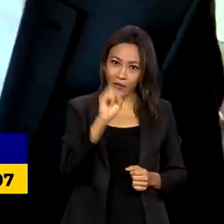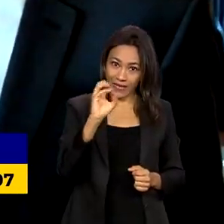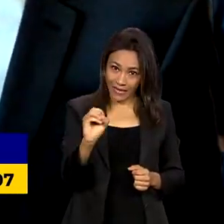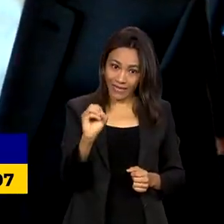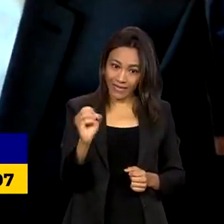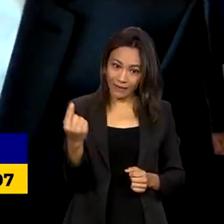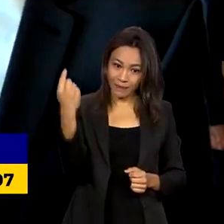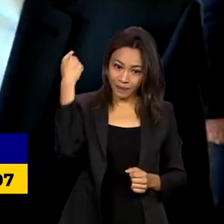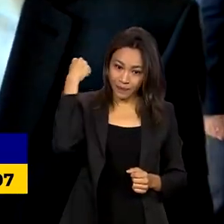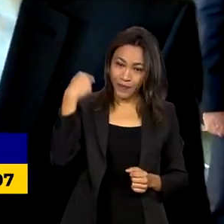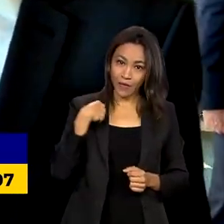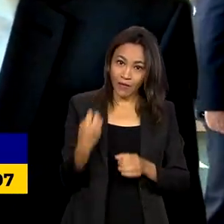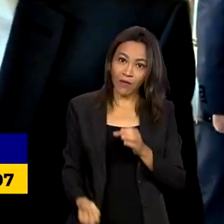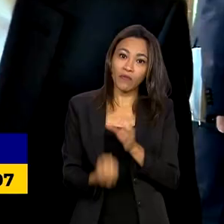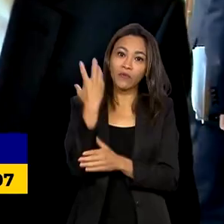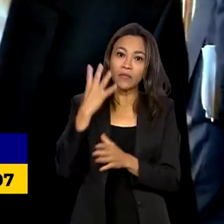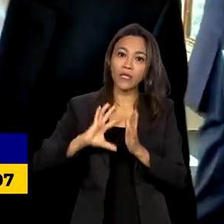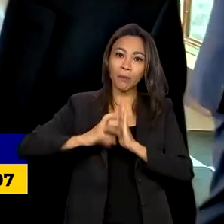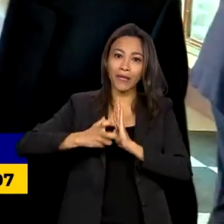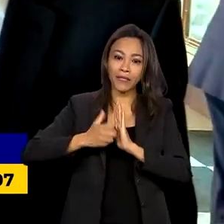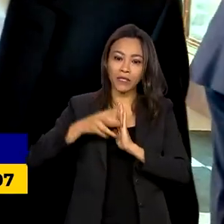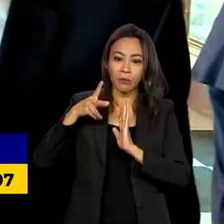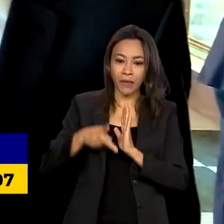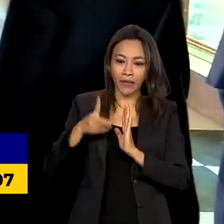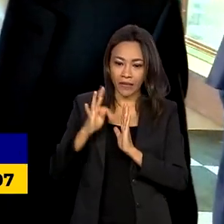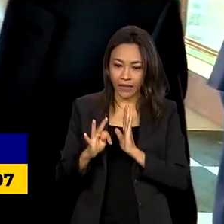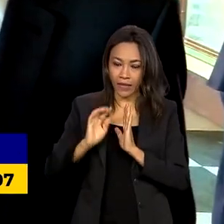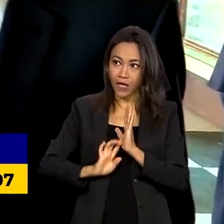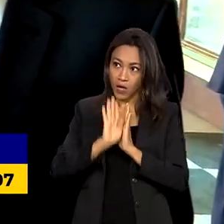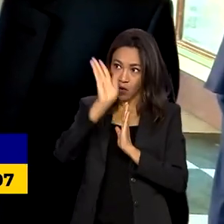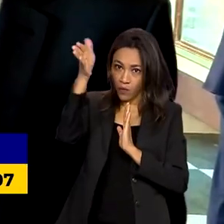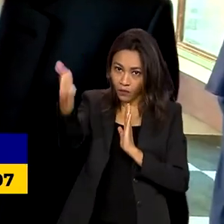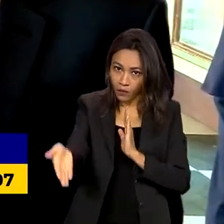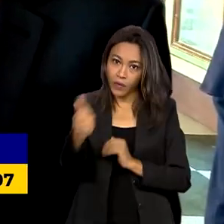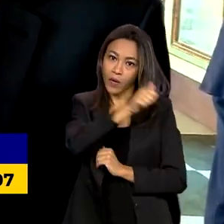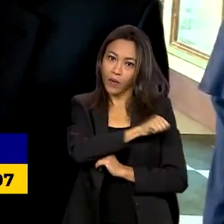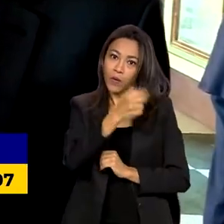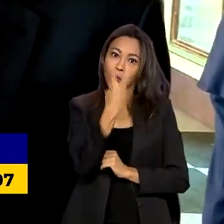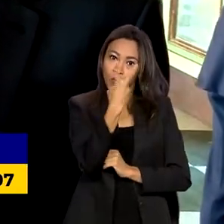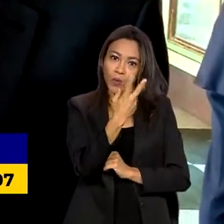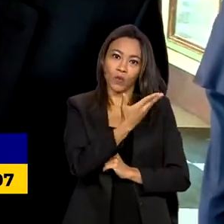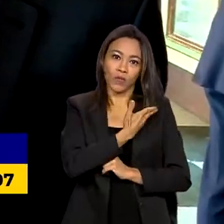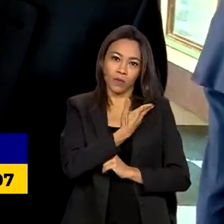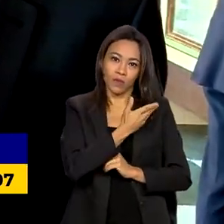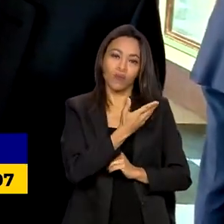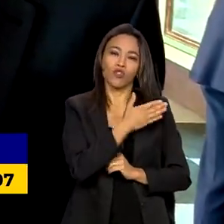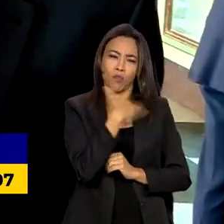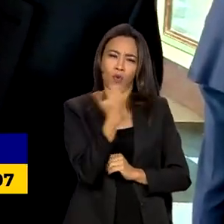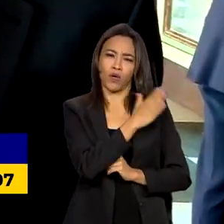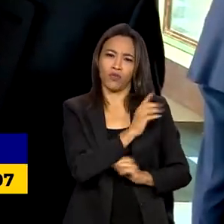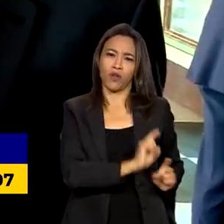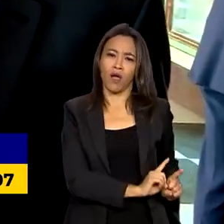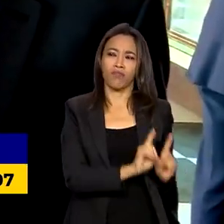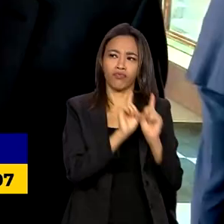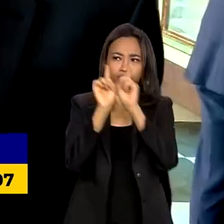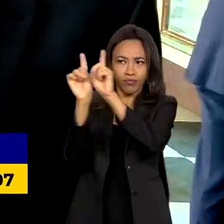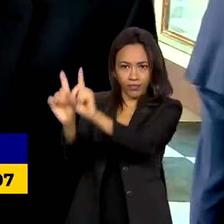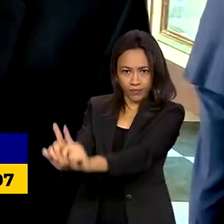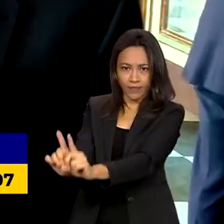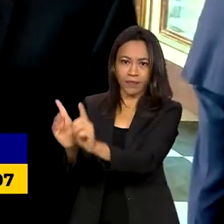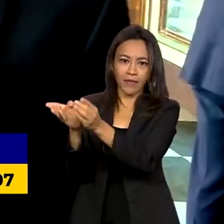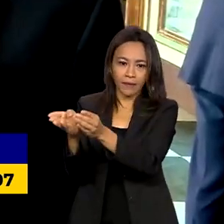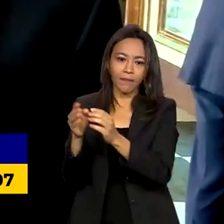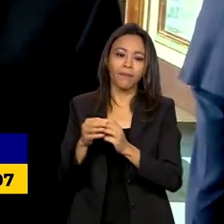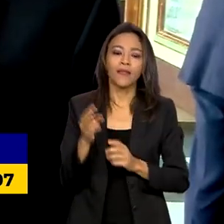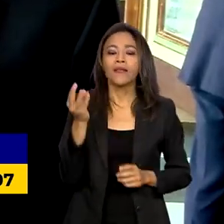estava fundando o PT e eu fui ao Rio de Janeiro com 2 companheiros que já morreram, Zé Ibrahim e Jacob Itar,